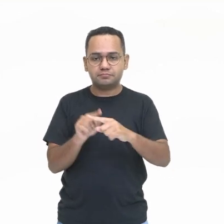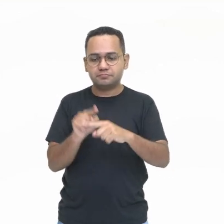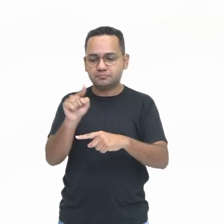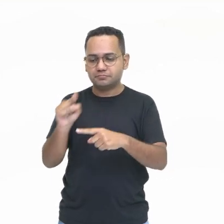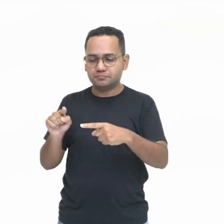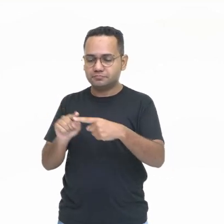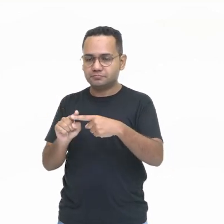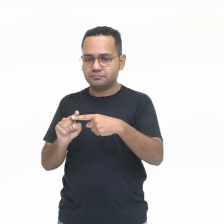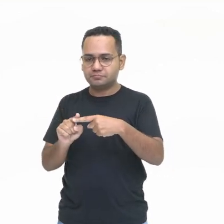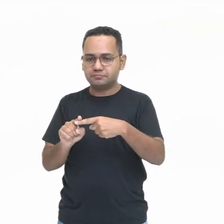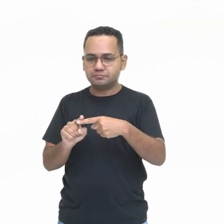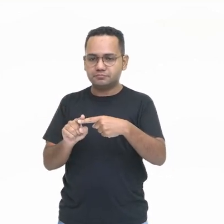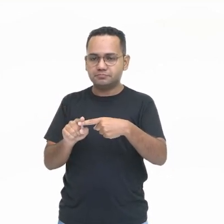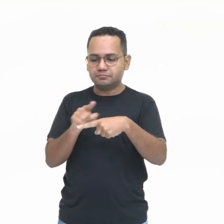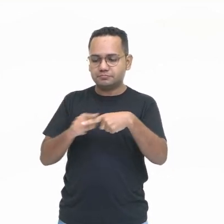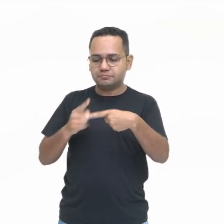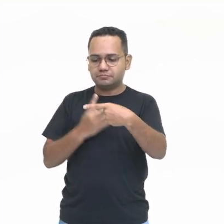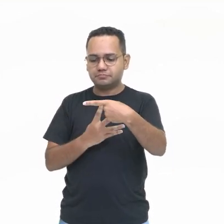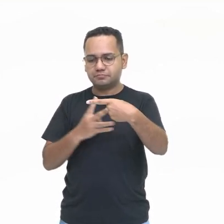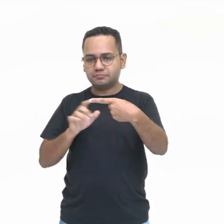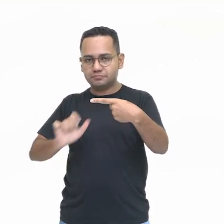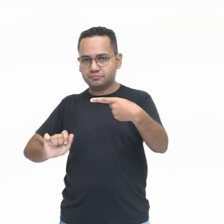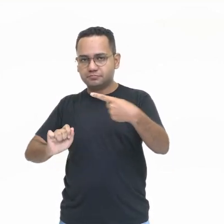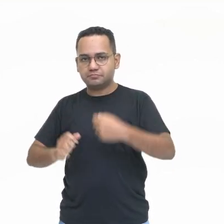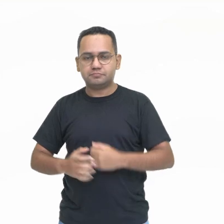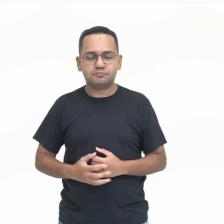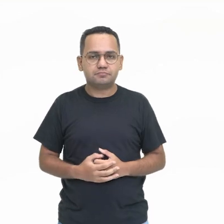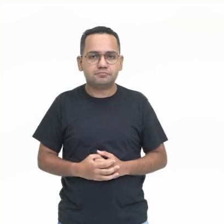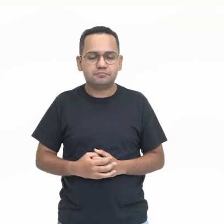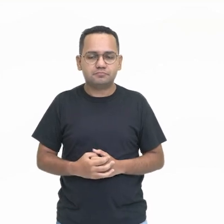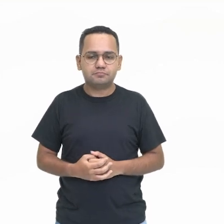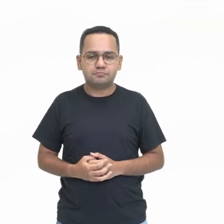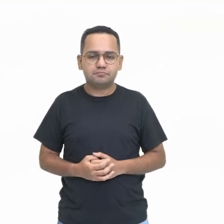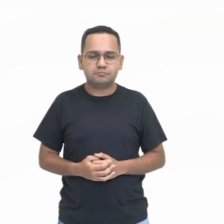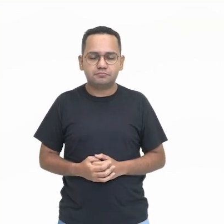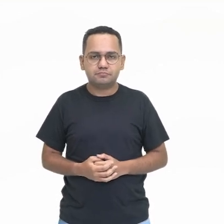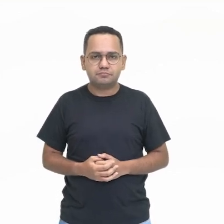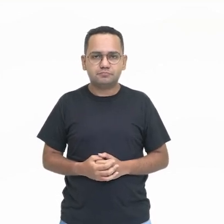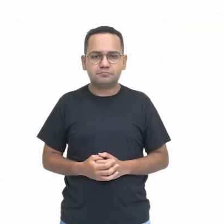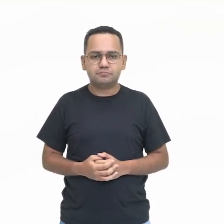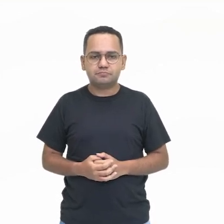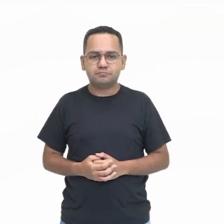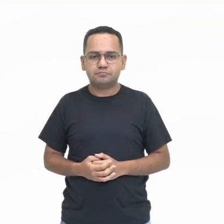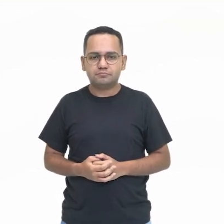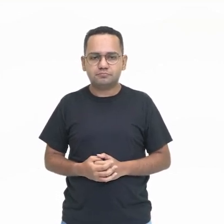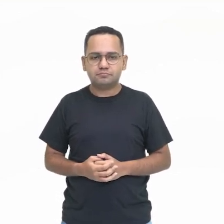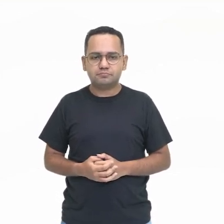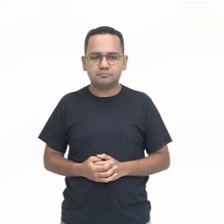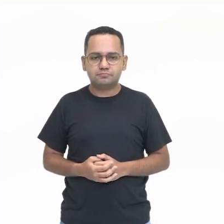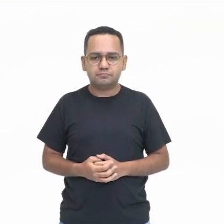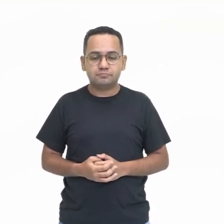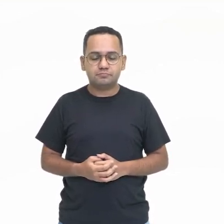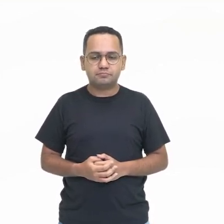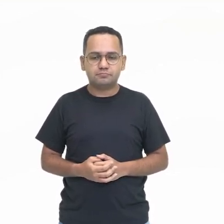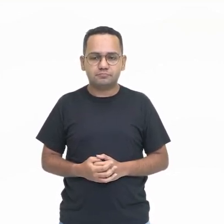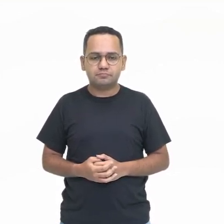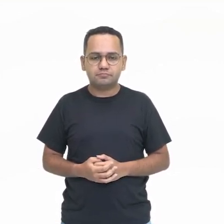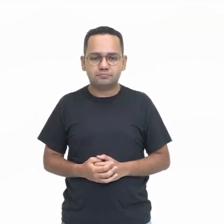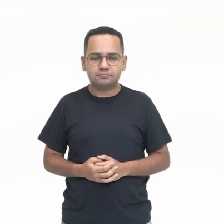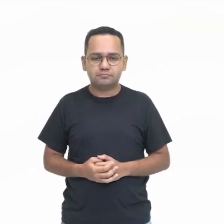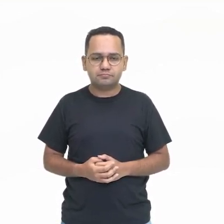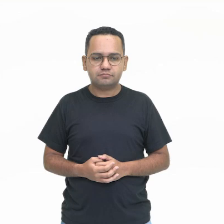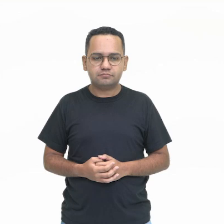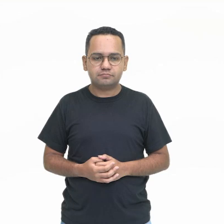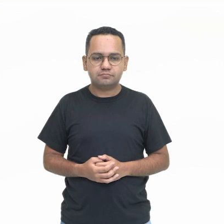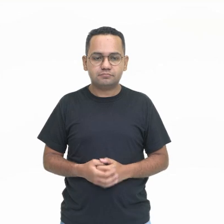4A. 4 vezes o A. Ok? E aí, vale lembrar também aqui, ó. Vamos relembrar aqui que o A nessa